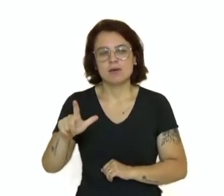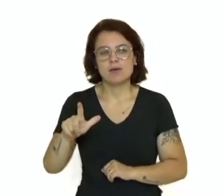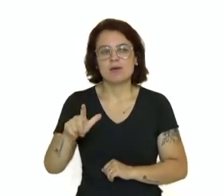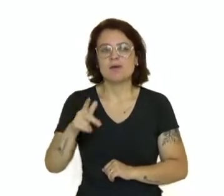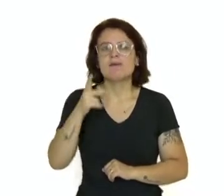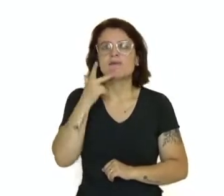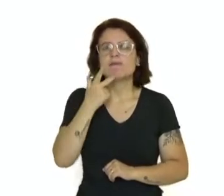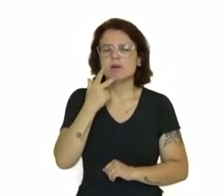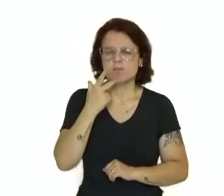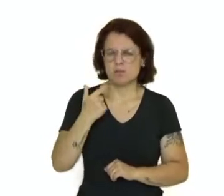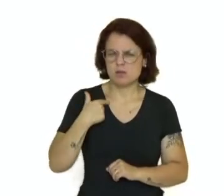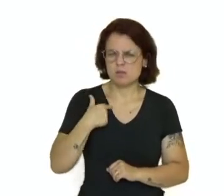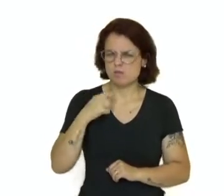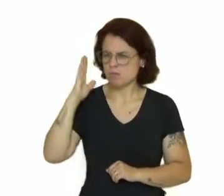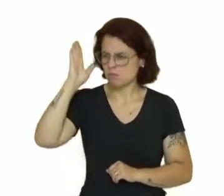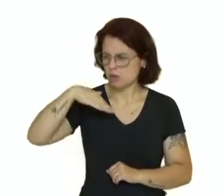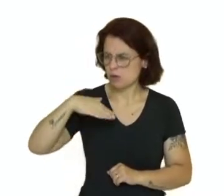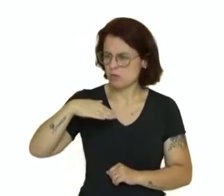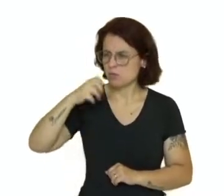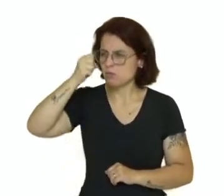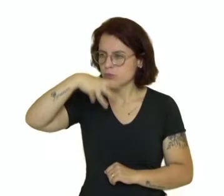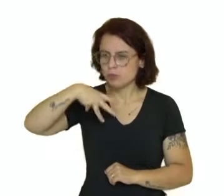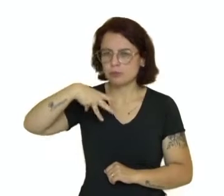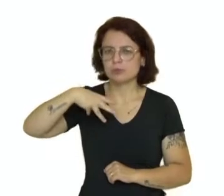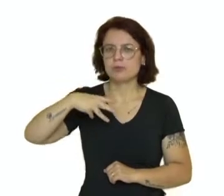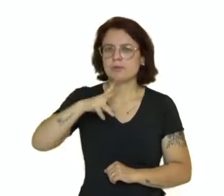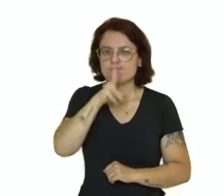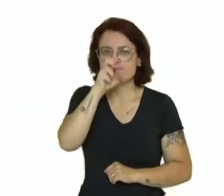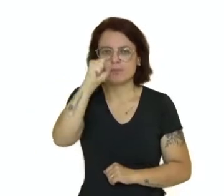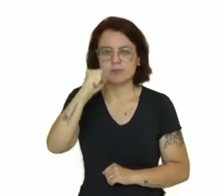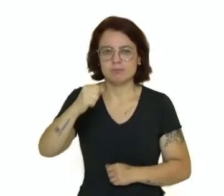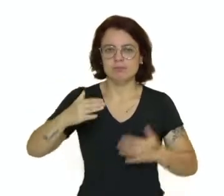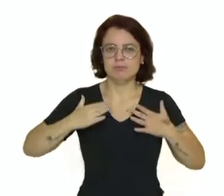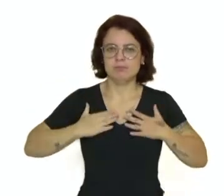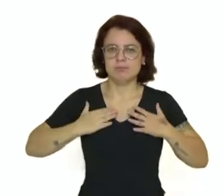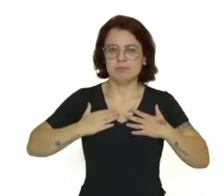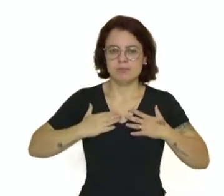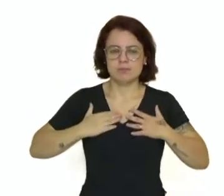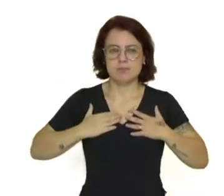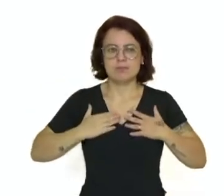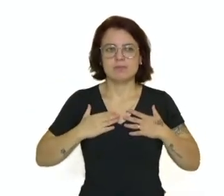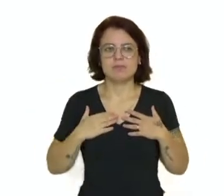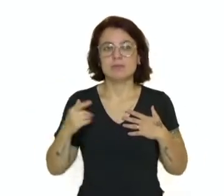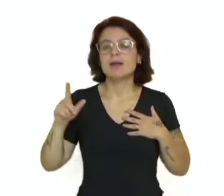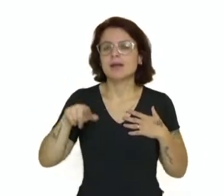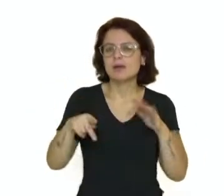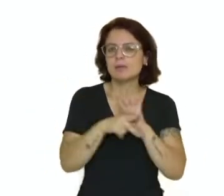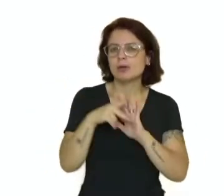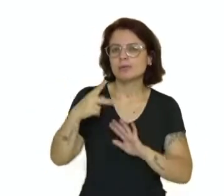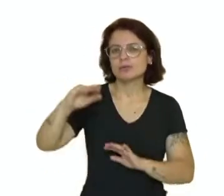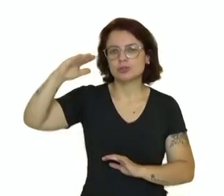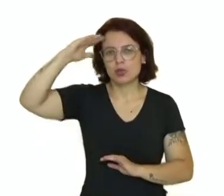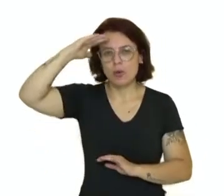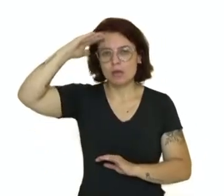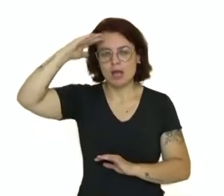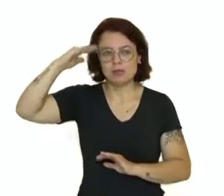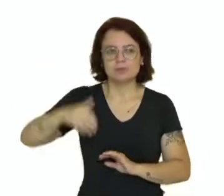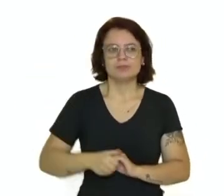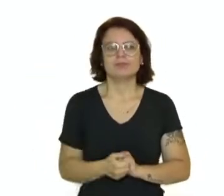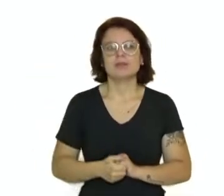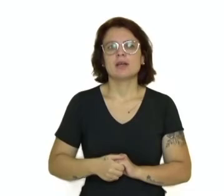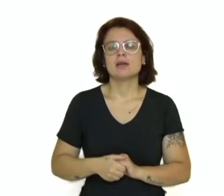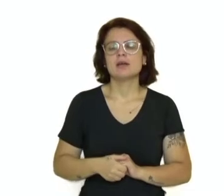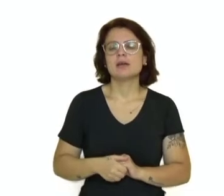impulsos de agressividade e a força, está lá na região do tórax, o atributo do soldado. E por último, a gente tem um